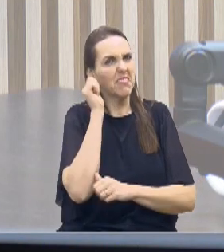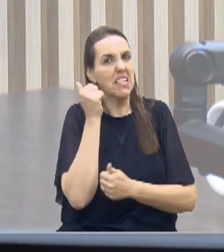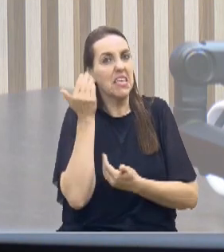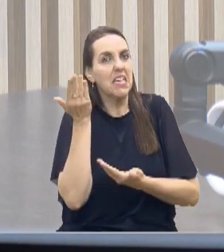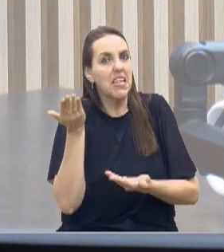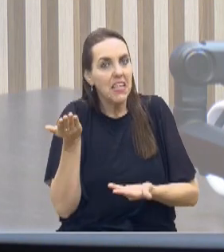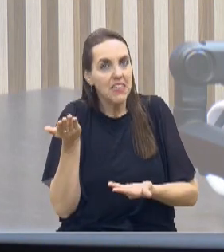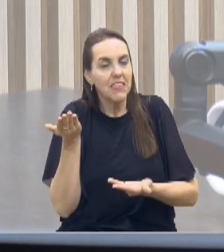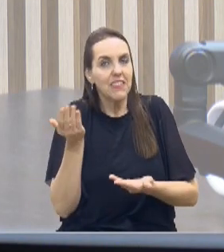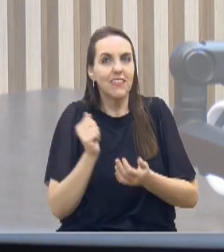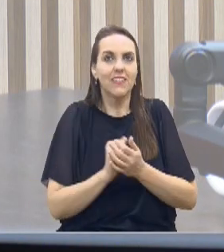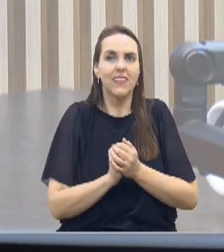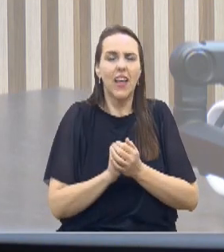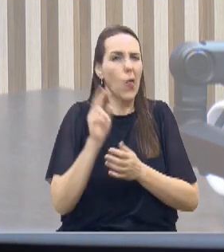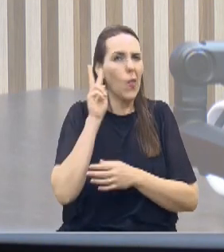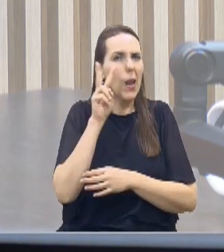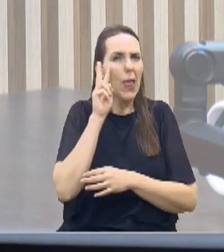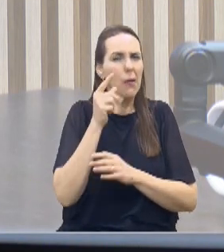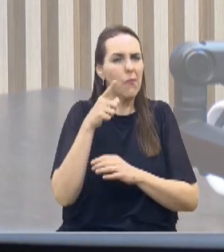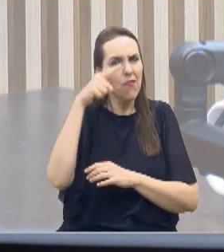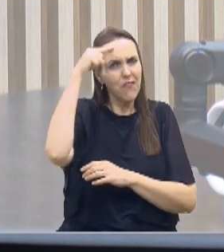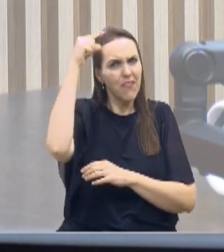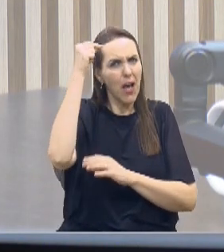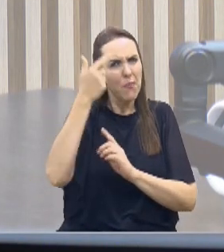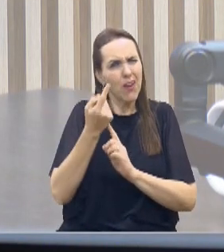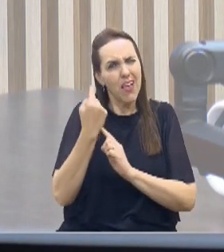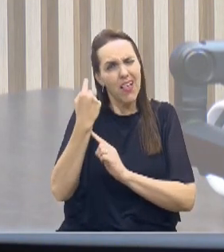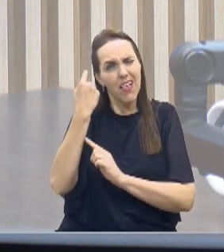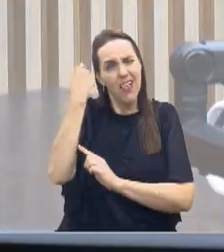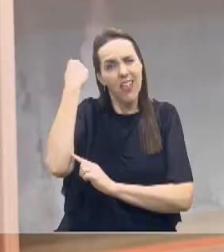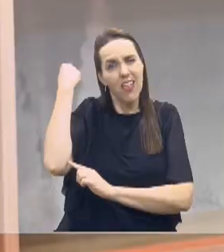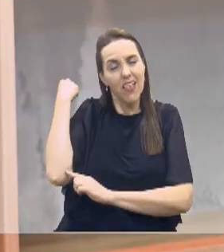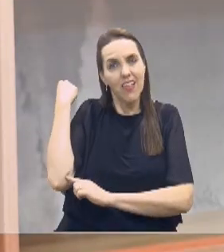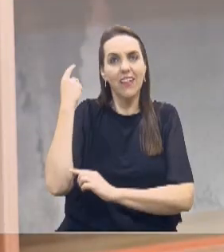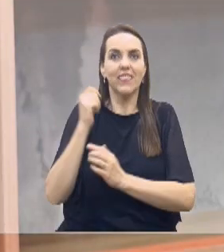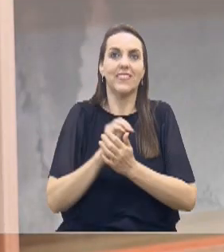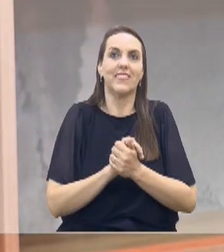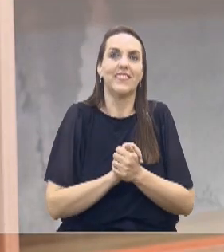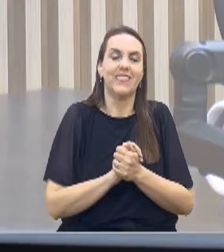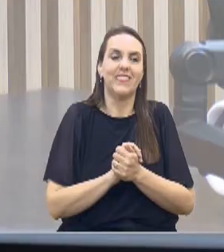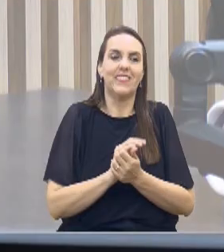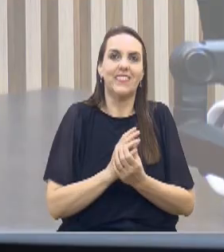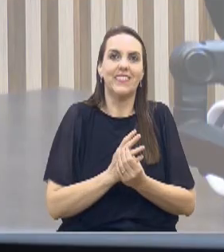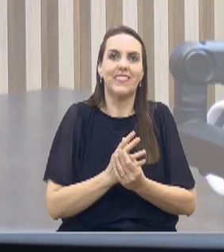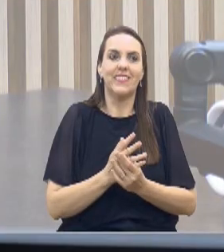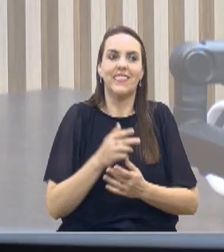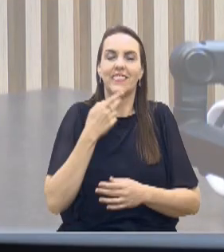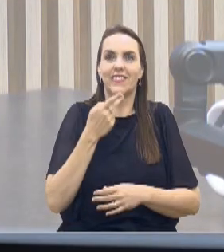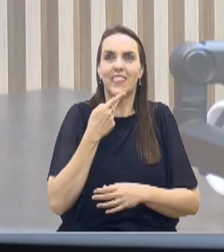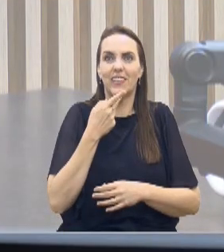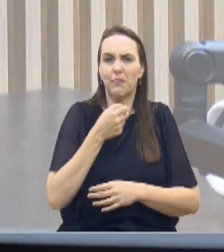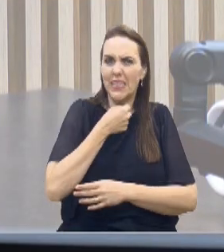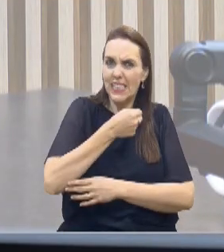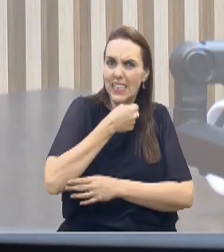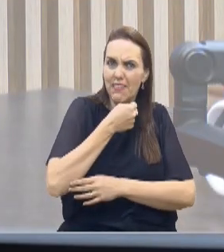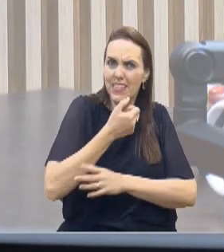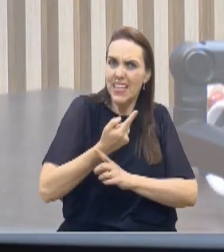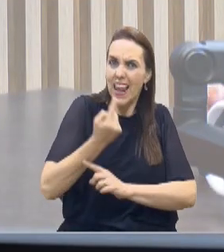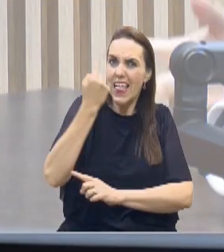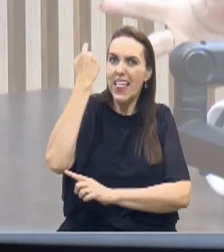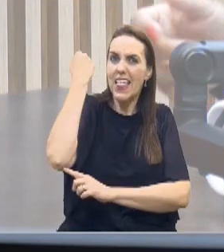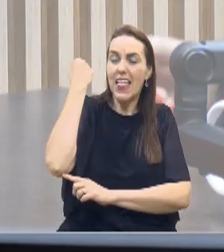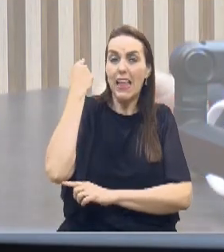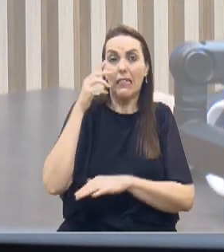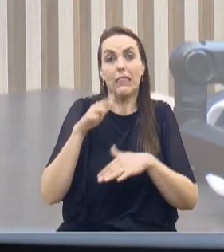lembro que o Fábio, muito lá atrás, ele me disse, né? Não sei se vocês conhecem. O moço que me entrevista, e lá atrás ele me disse, pois é,